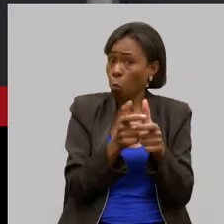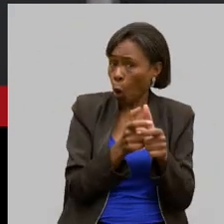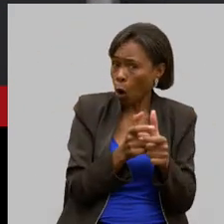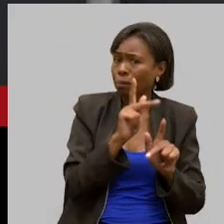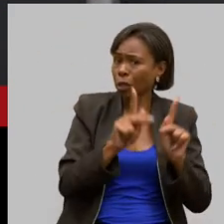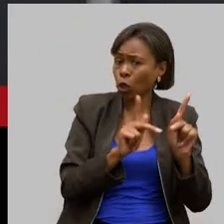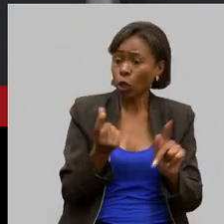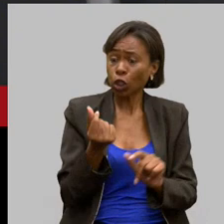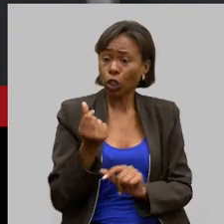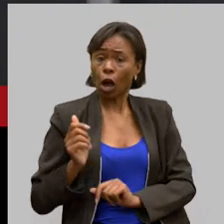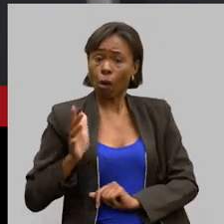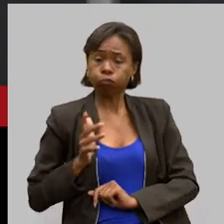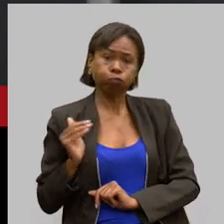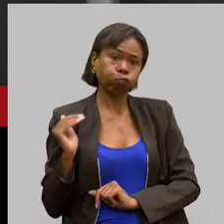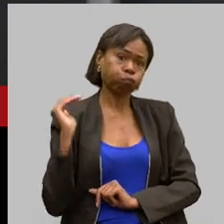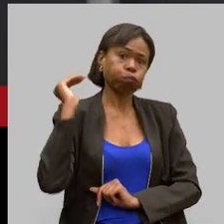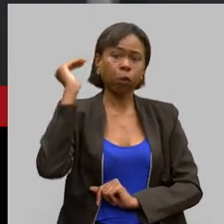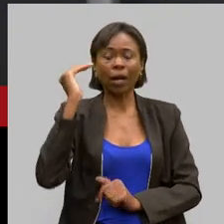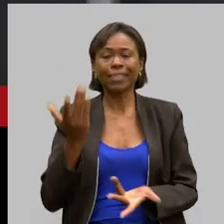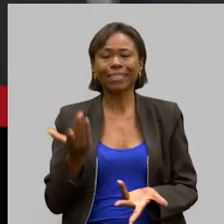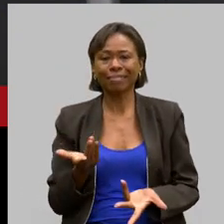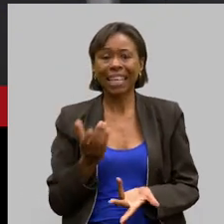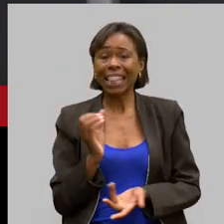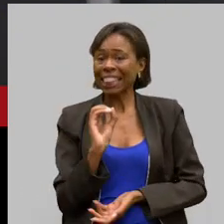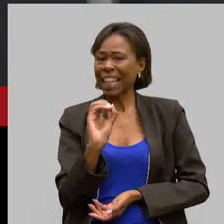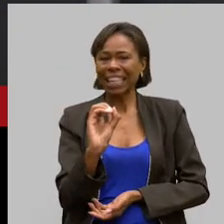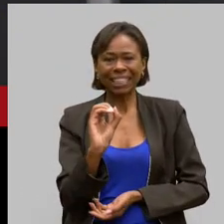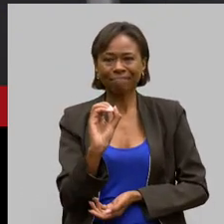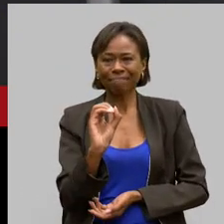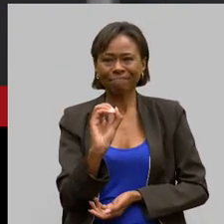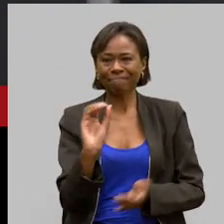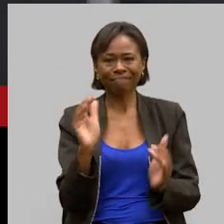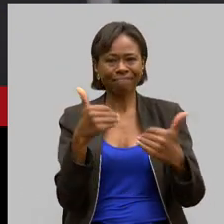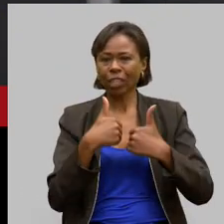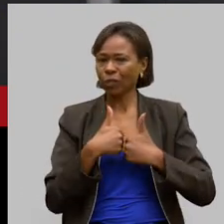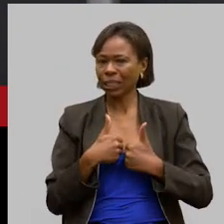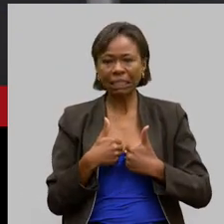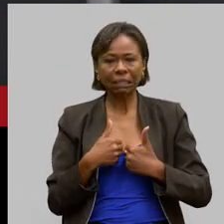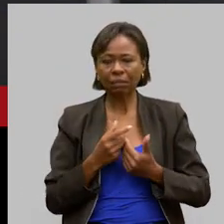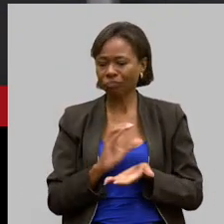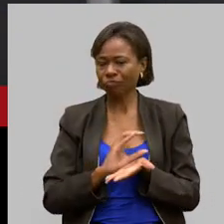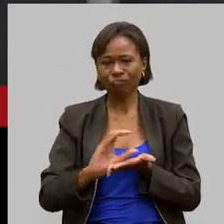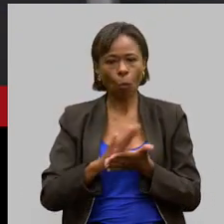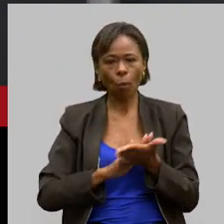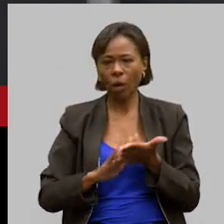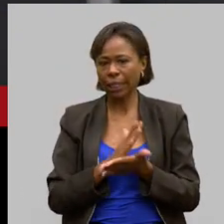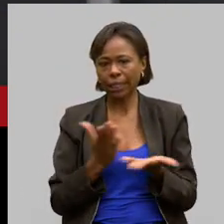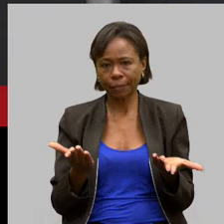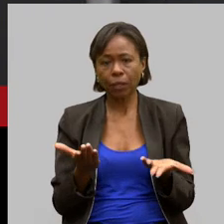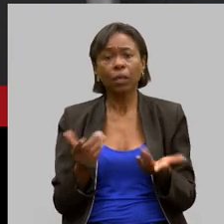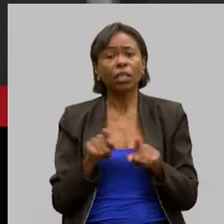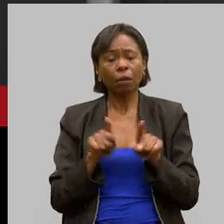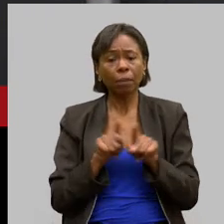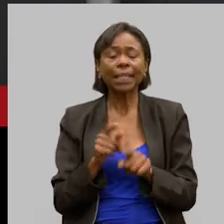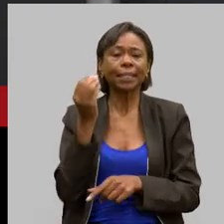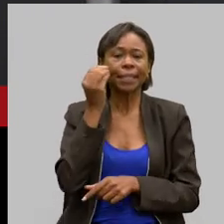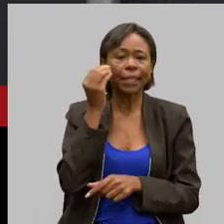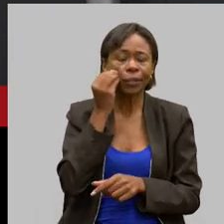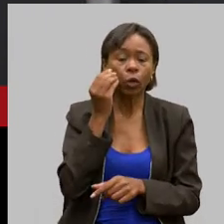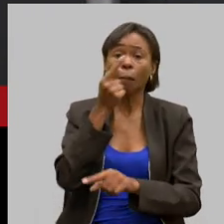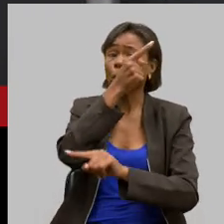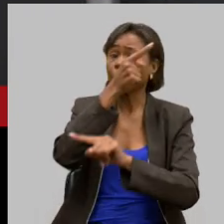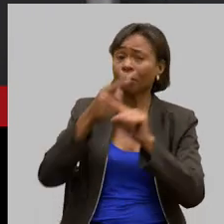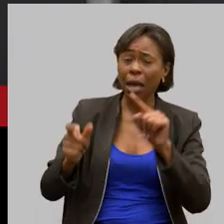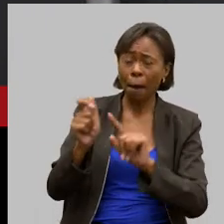nada pros autistas então a minha luta continua nós conseguimos também aprovar a lei que proíbe fogos de artifício com